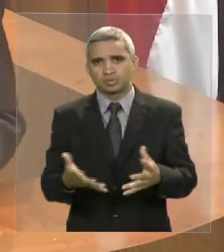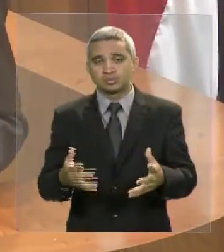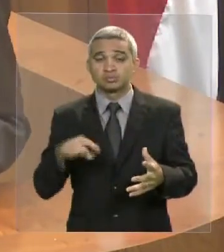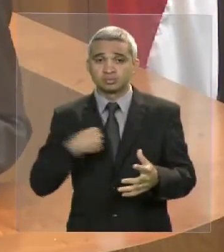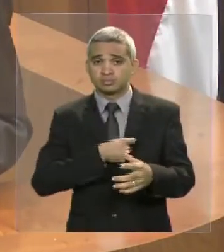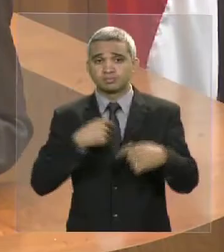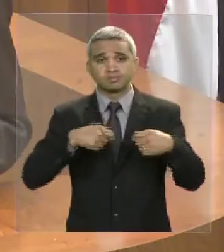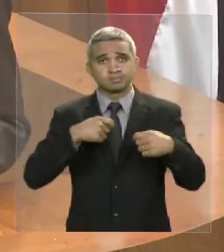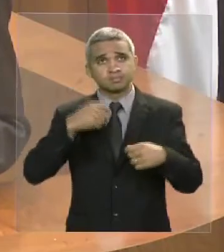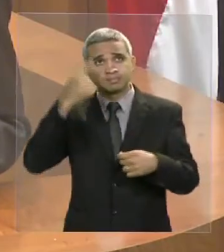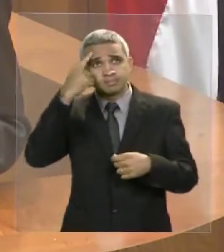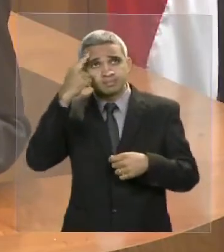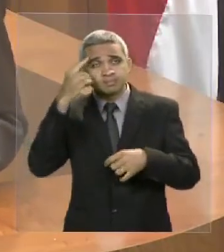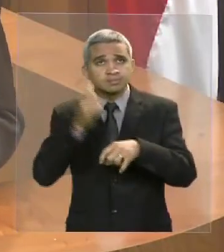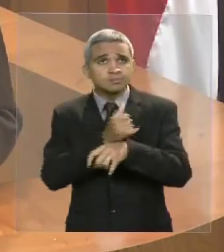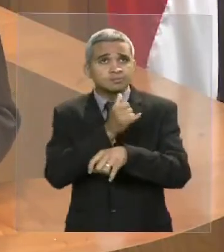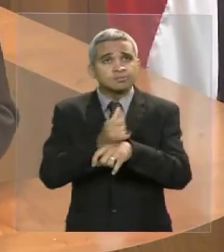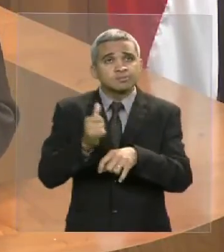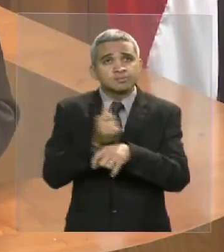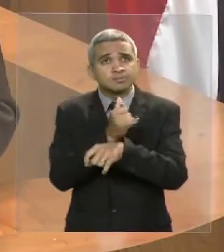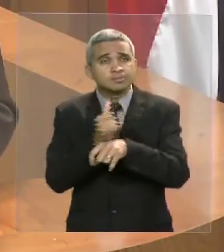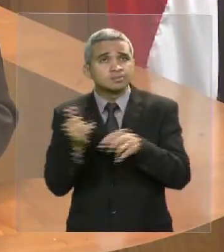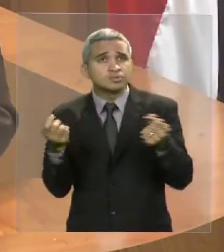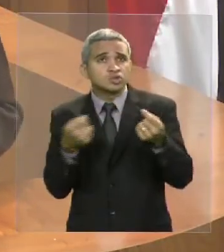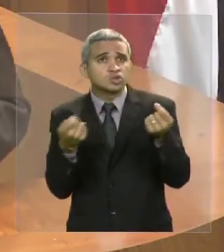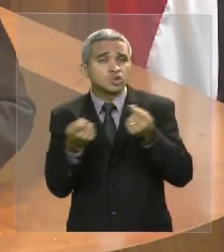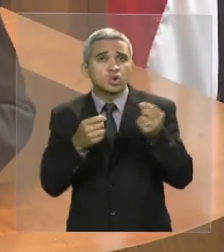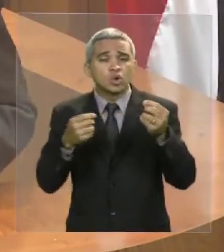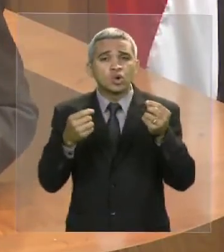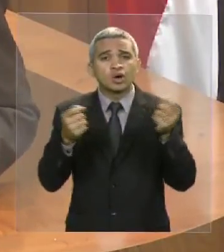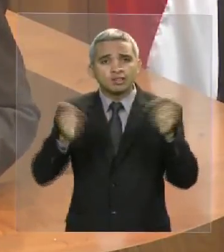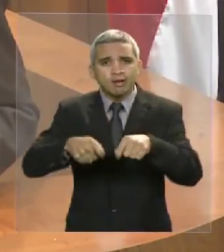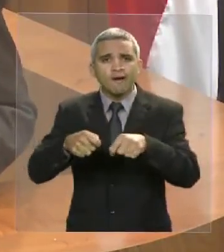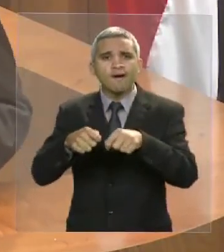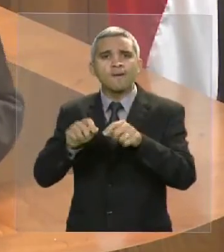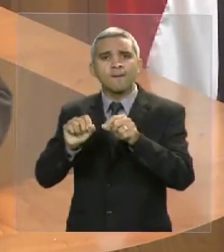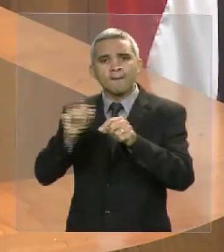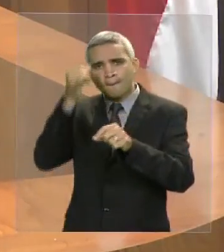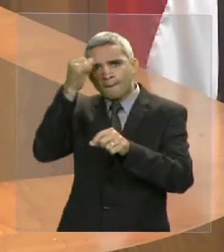em formas alternativas que possam ser eficazes no combate aos assaltos aos bancos.